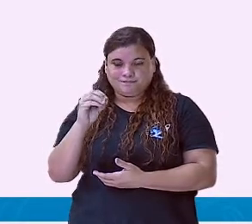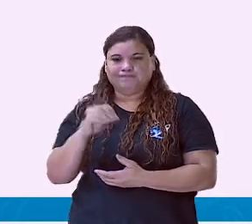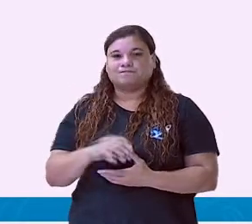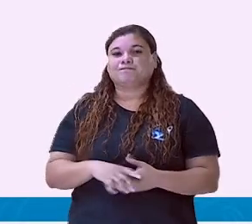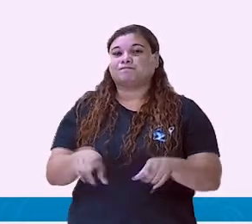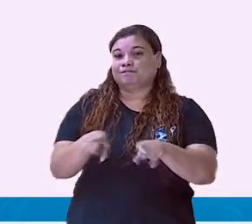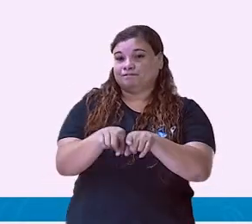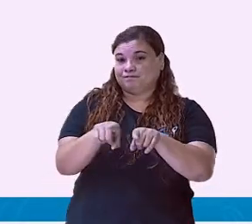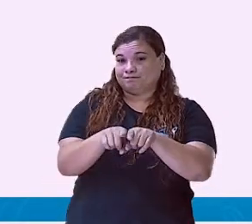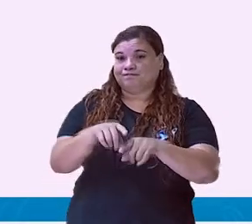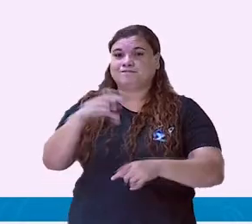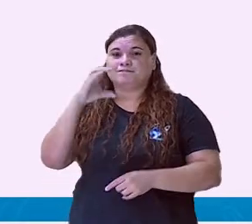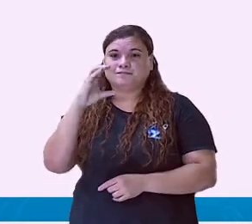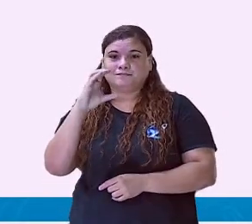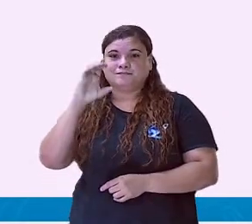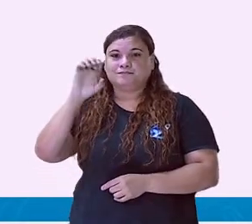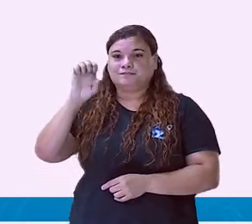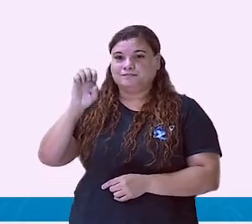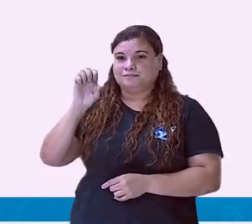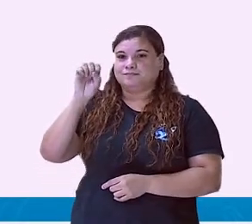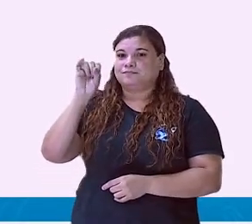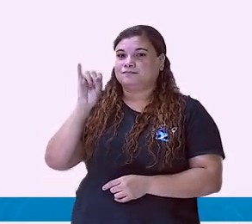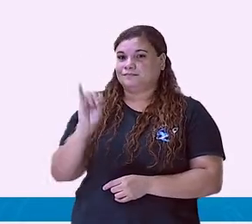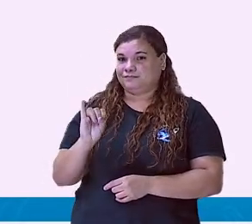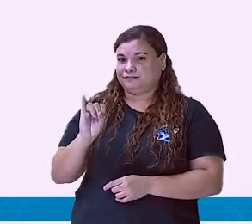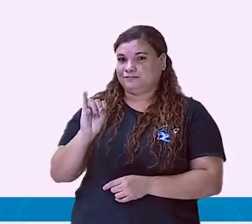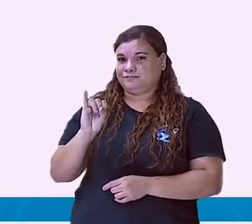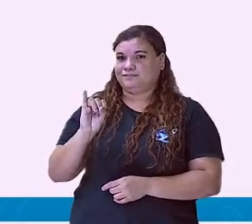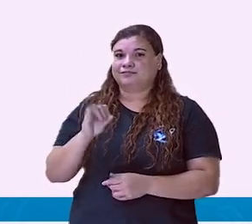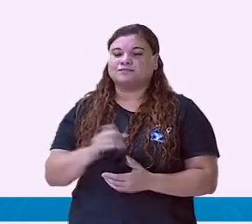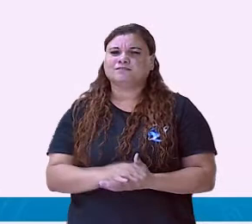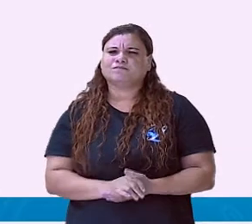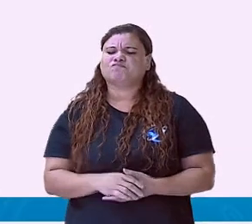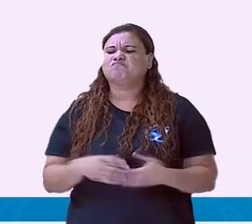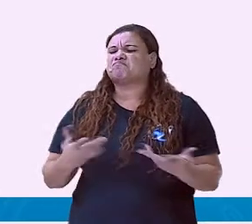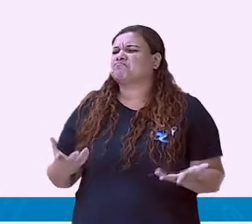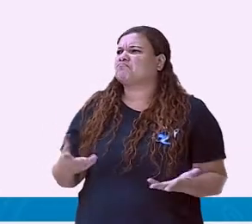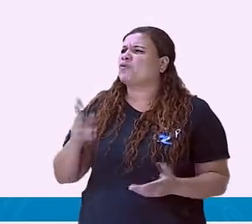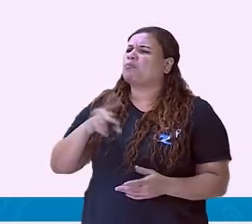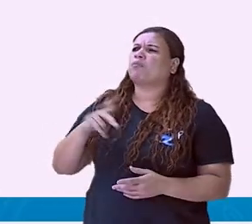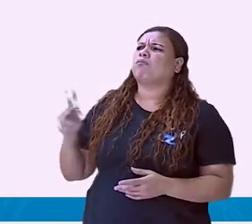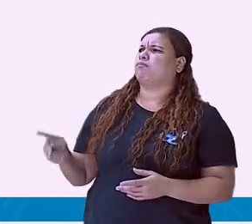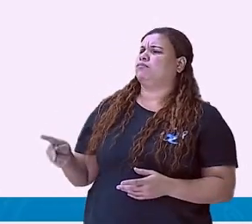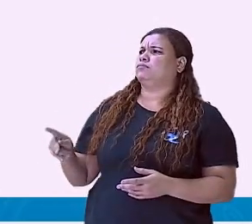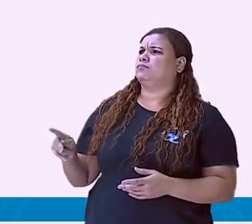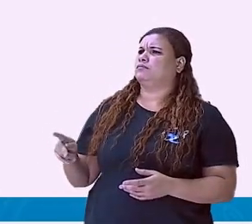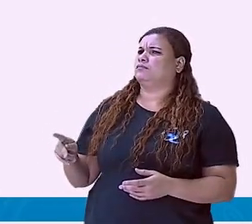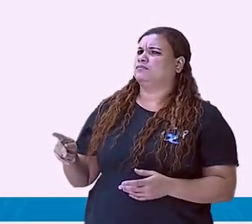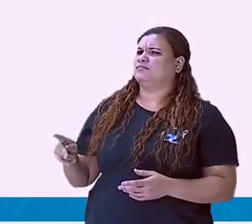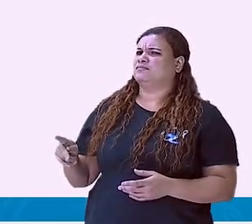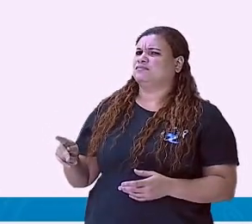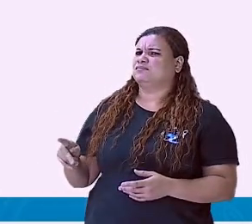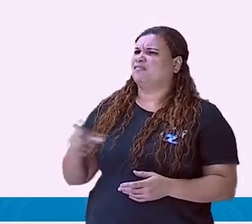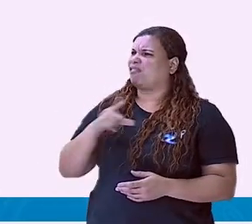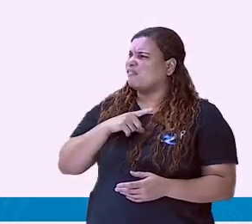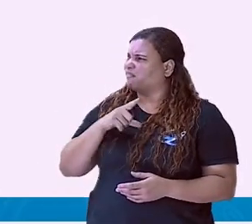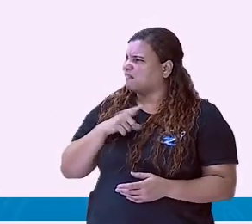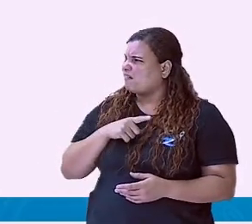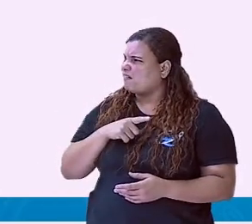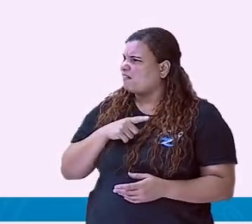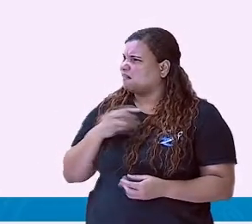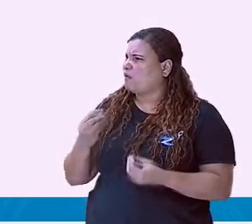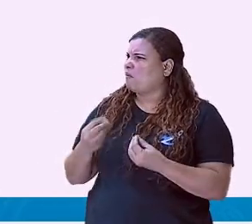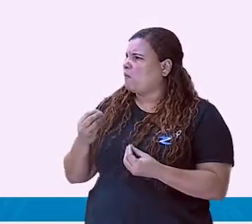Comunidade dos Estados Independentes, CI. Eliane, dá para a gente saber onde fica isso aí?